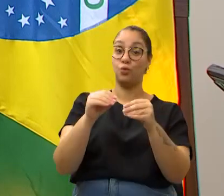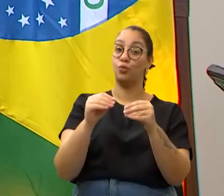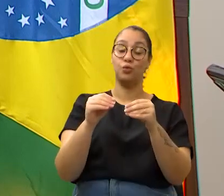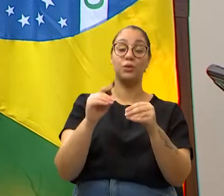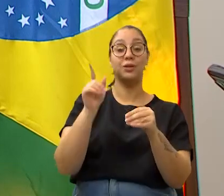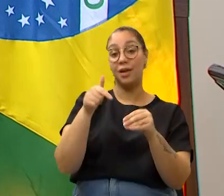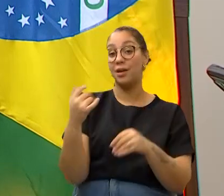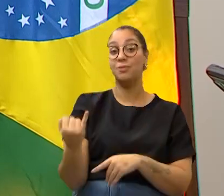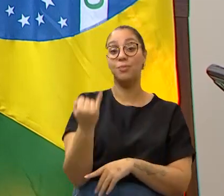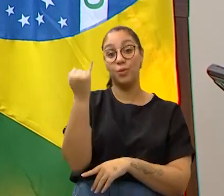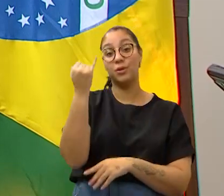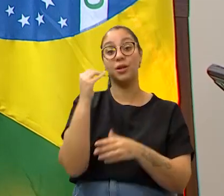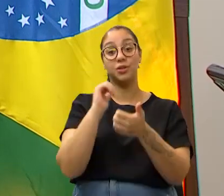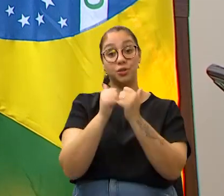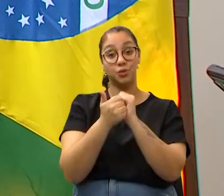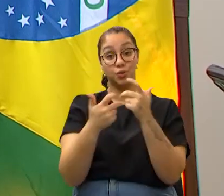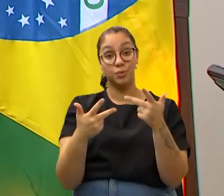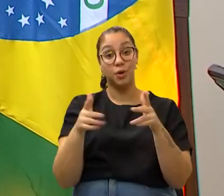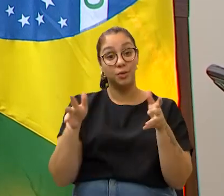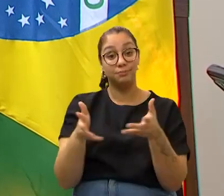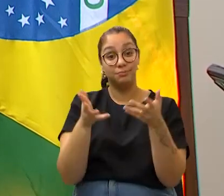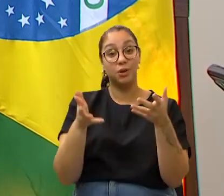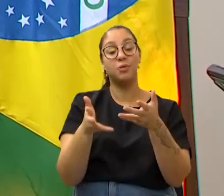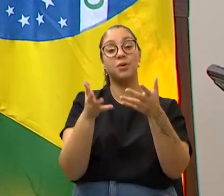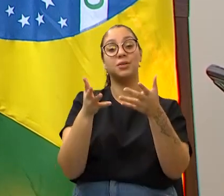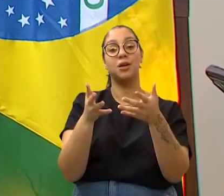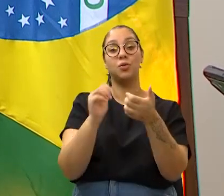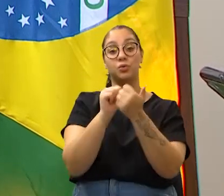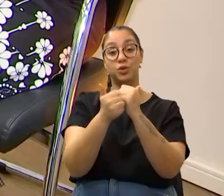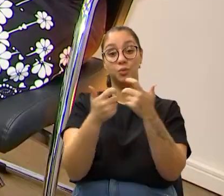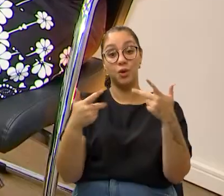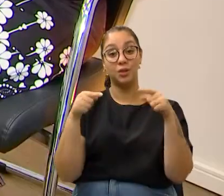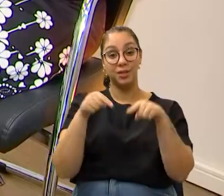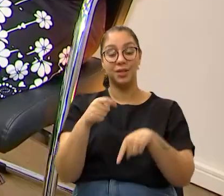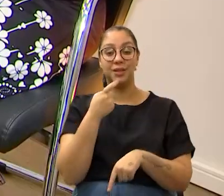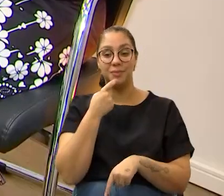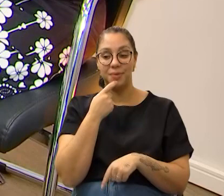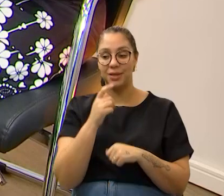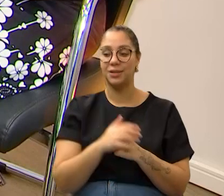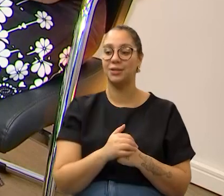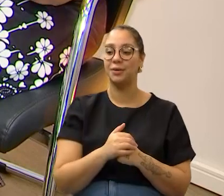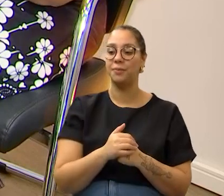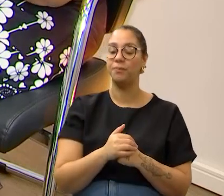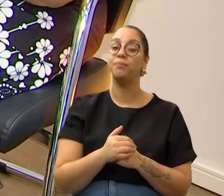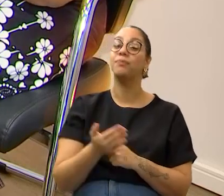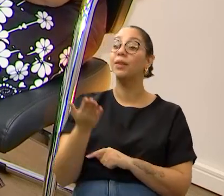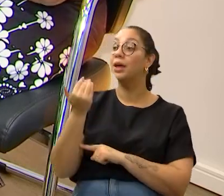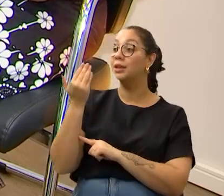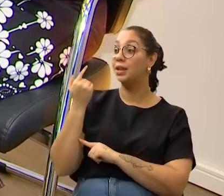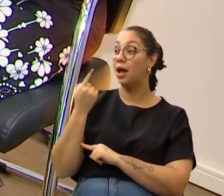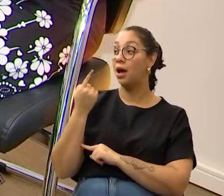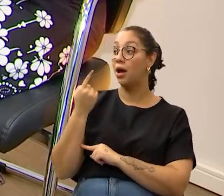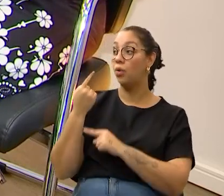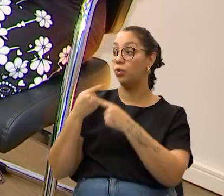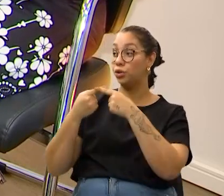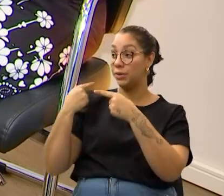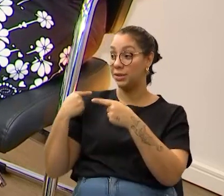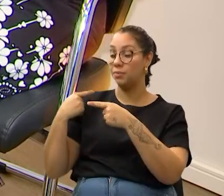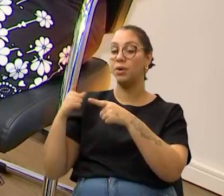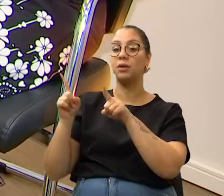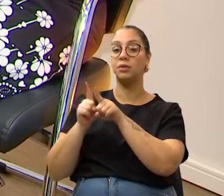que é importante para o esporte, para a promoção do esporte na cidade de Campinas. Na última semana também, presidente, você